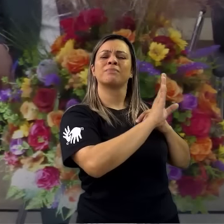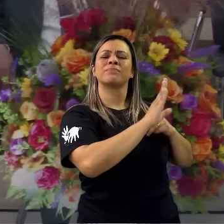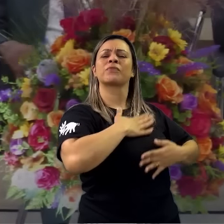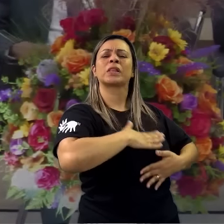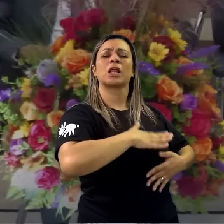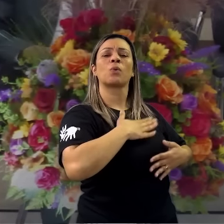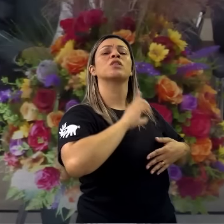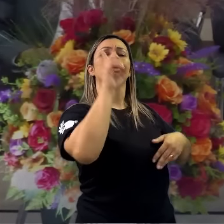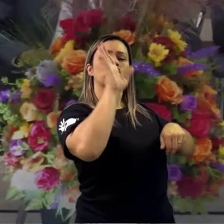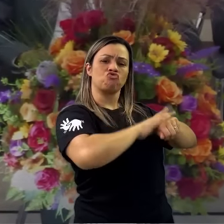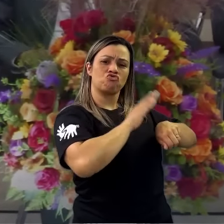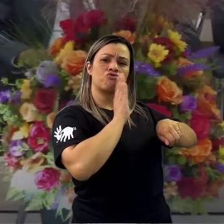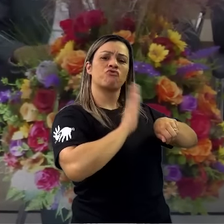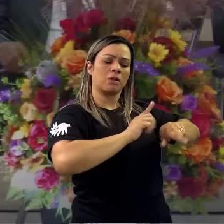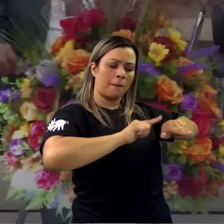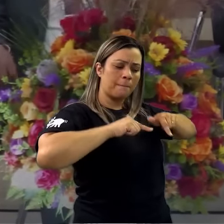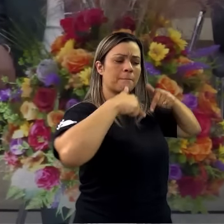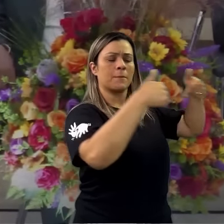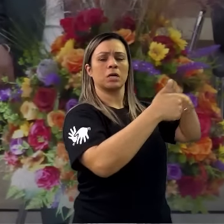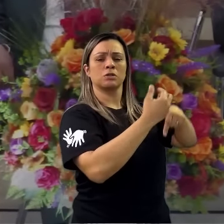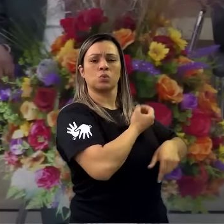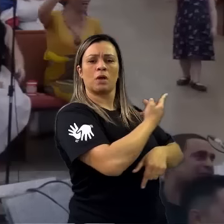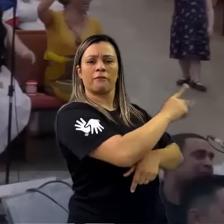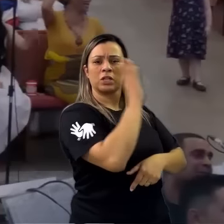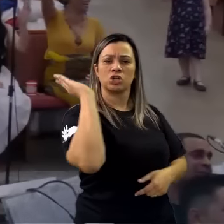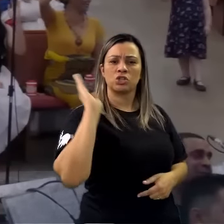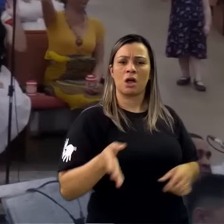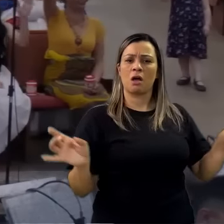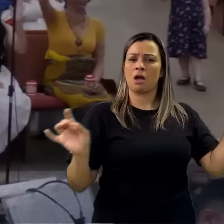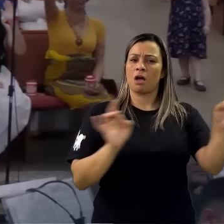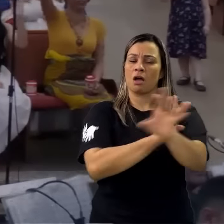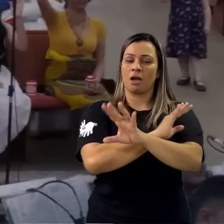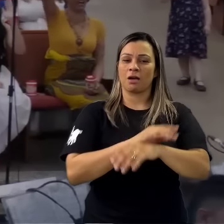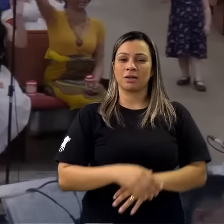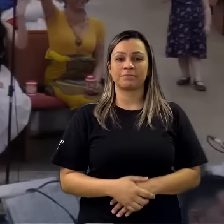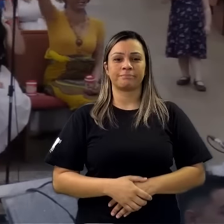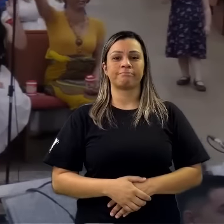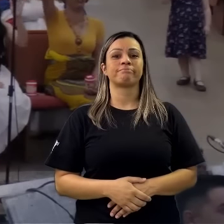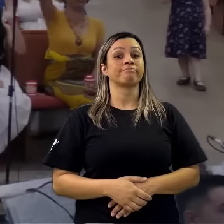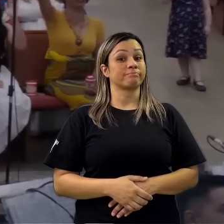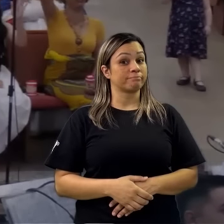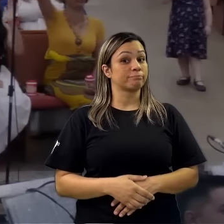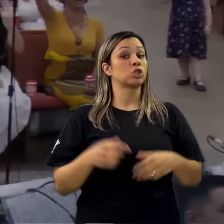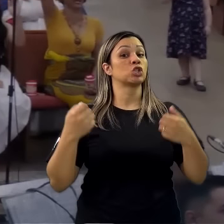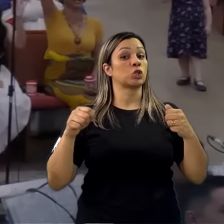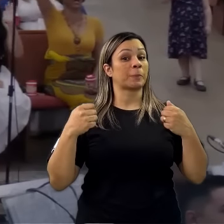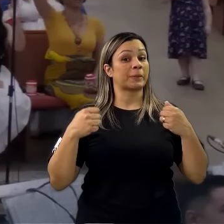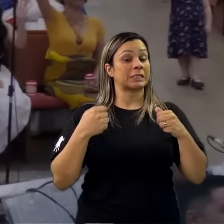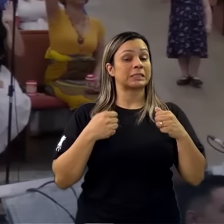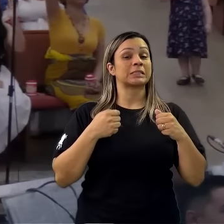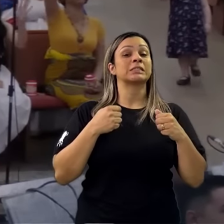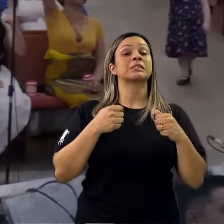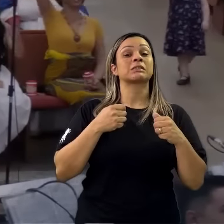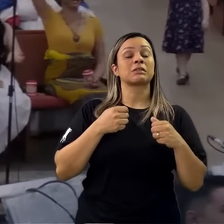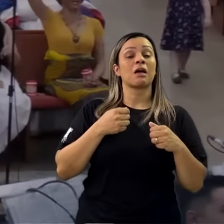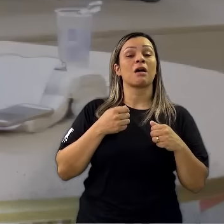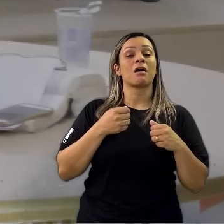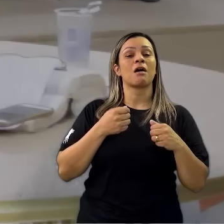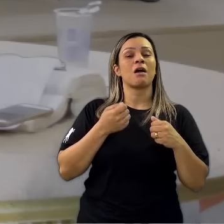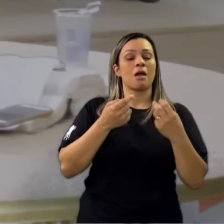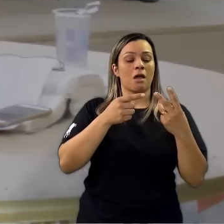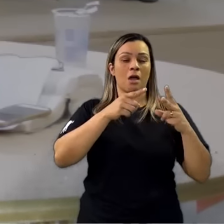eu se eu fosse você eu dava um grau era melhor do que isso precisamos ter a visão de Barnabé para de ver defeito e ver virtude